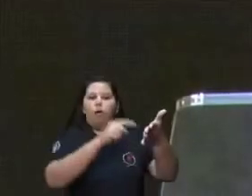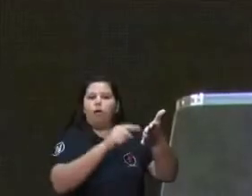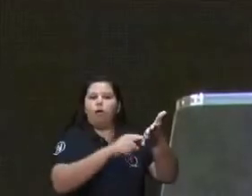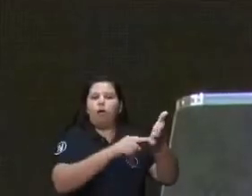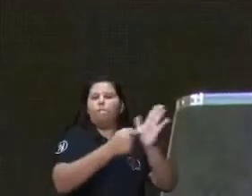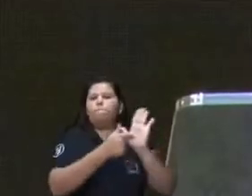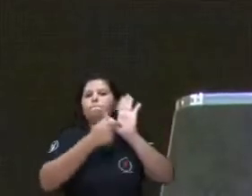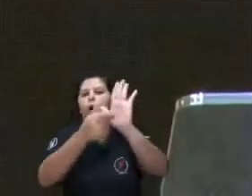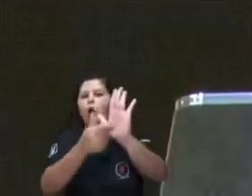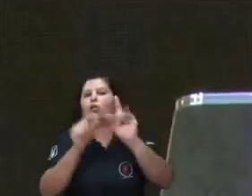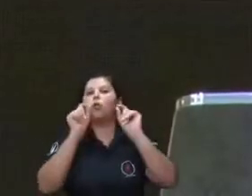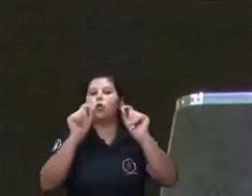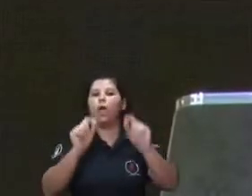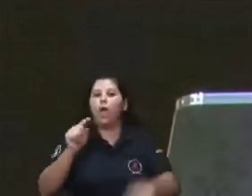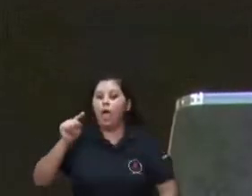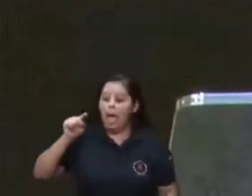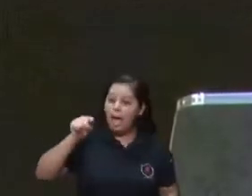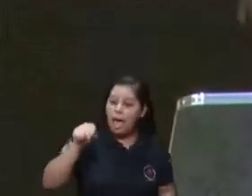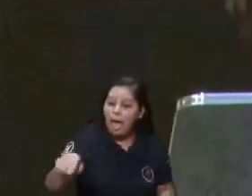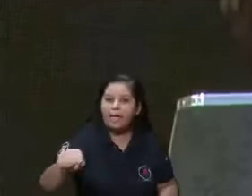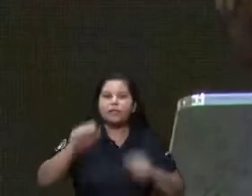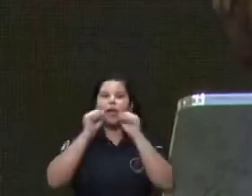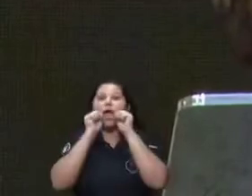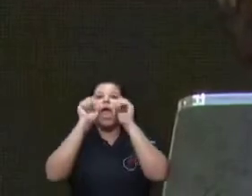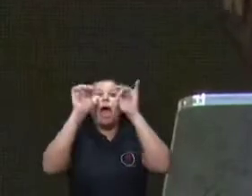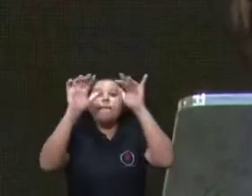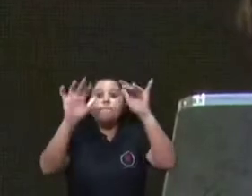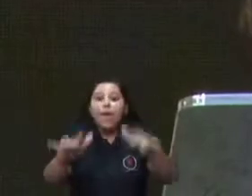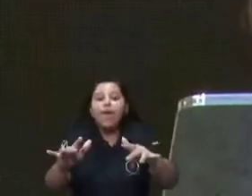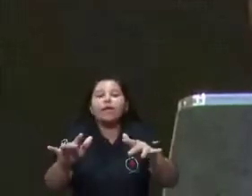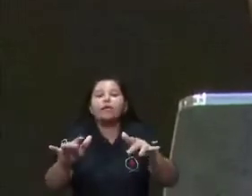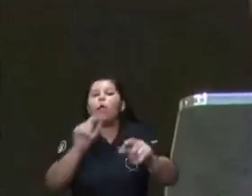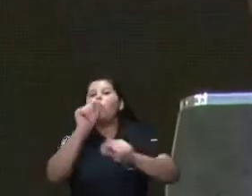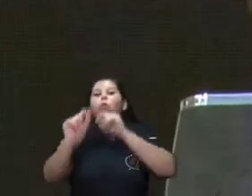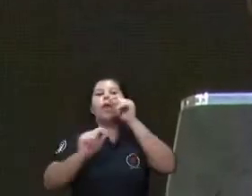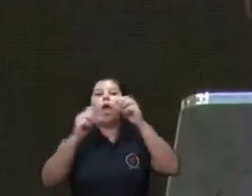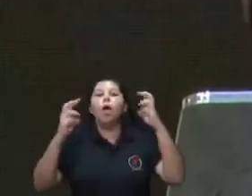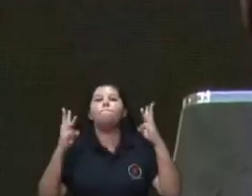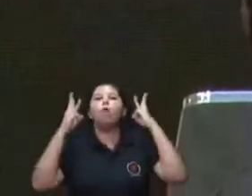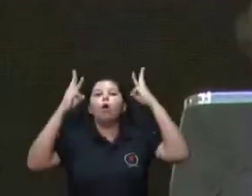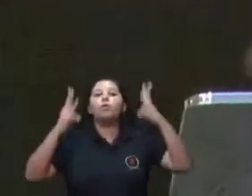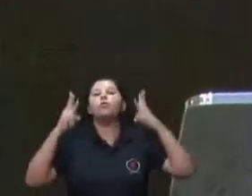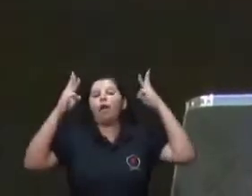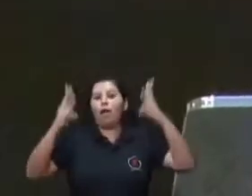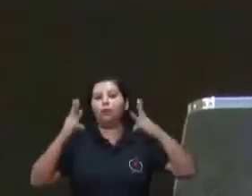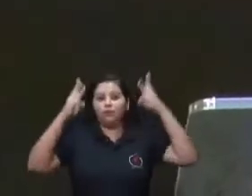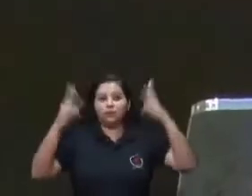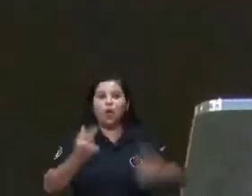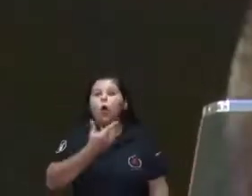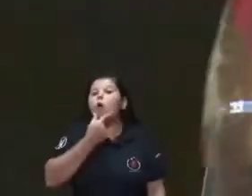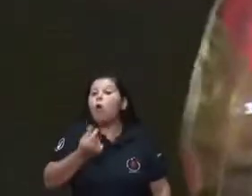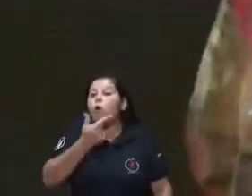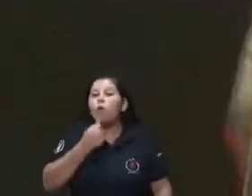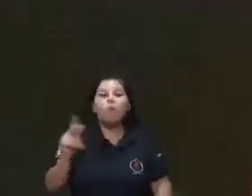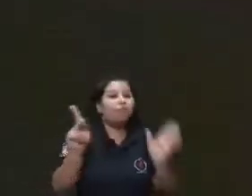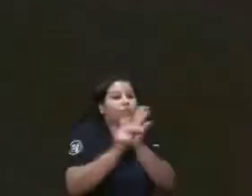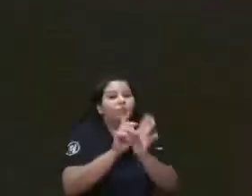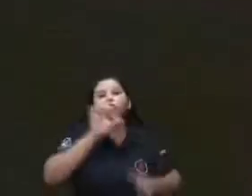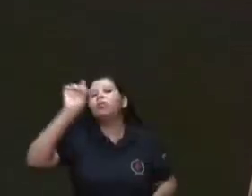é a bênção com que Moisés, homem de Deus,